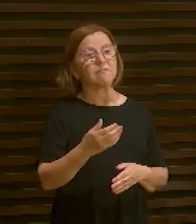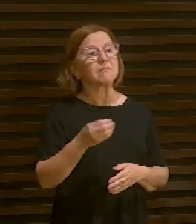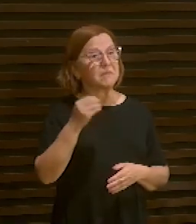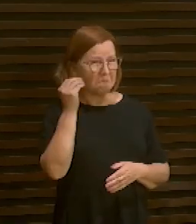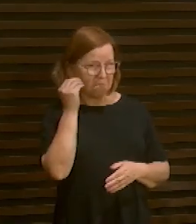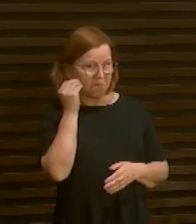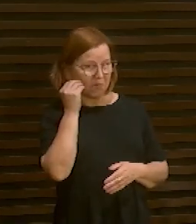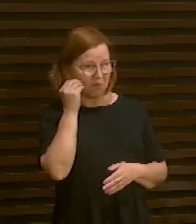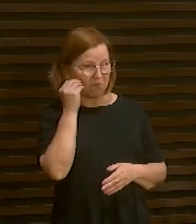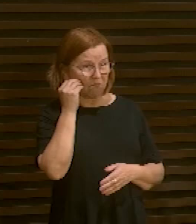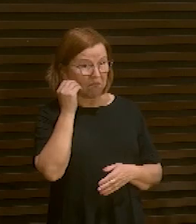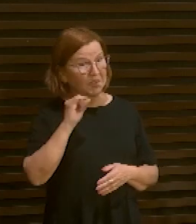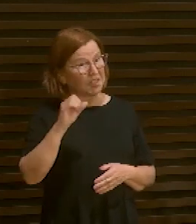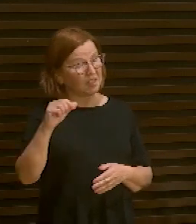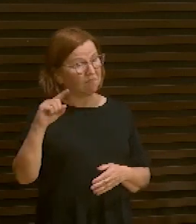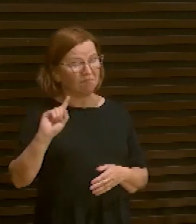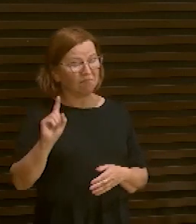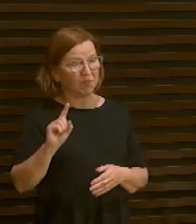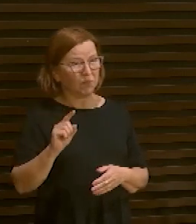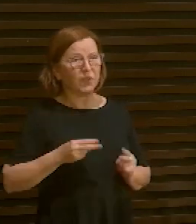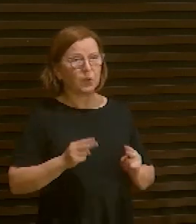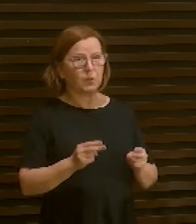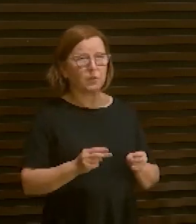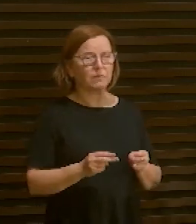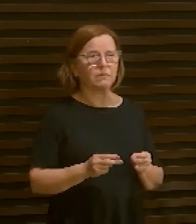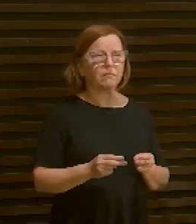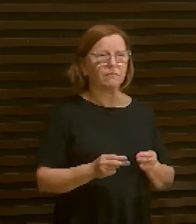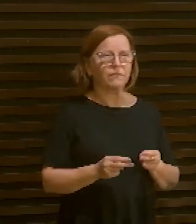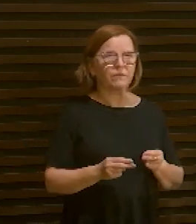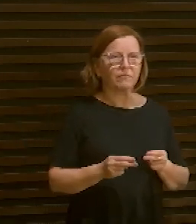não, continue comendo